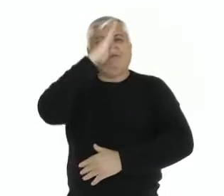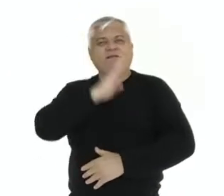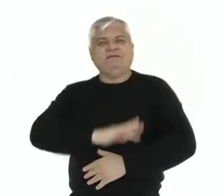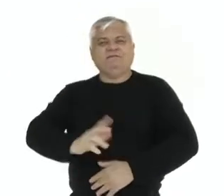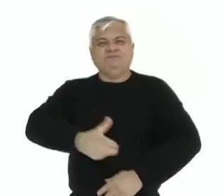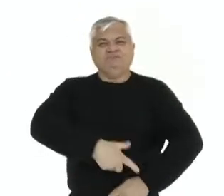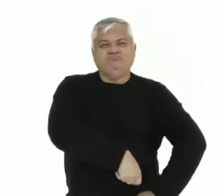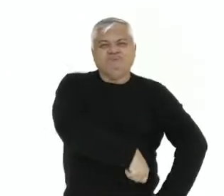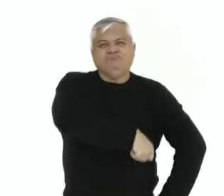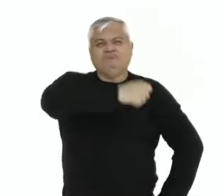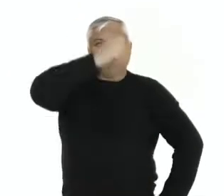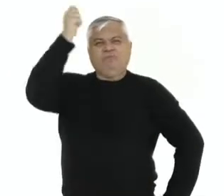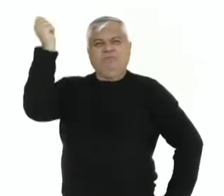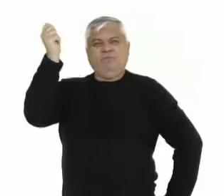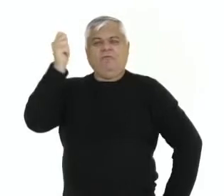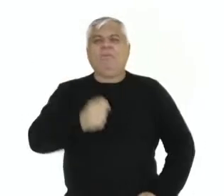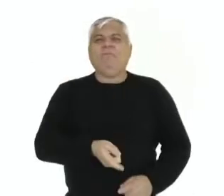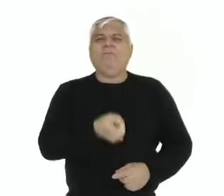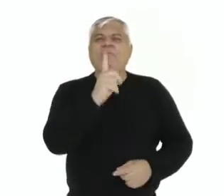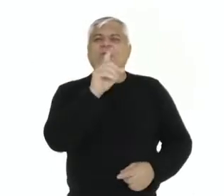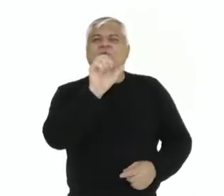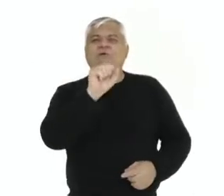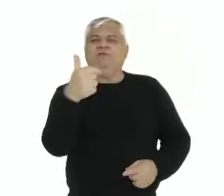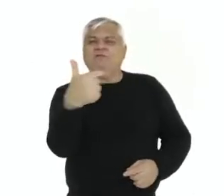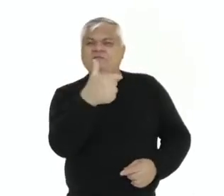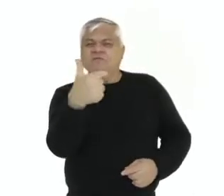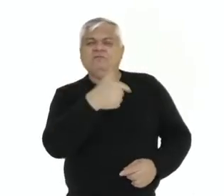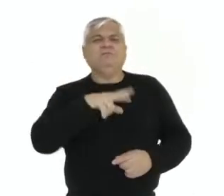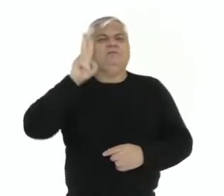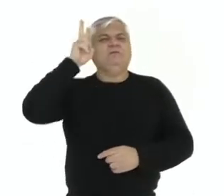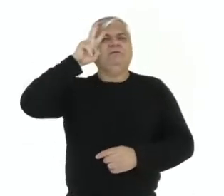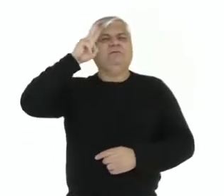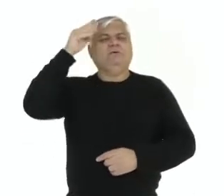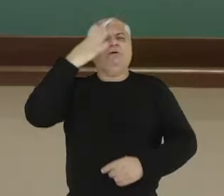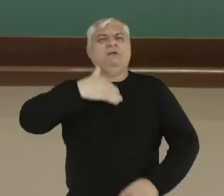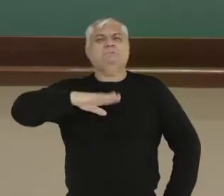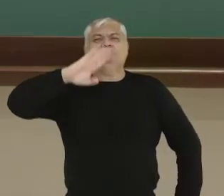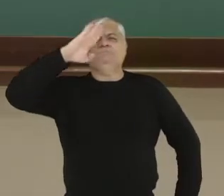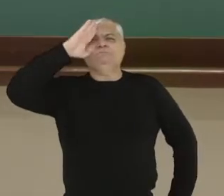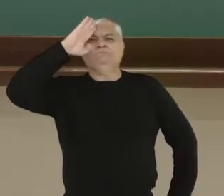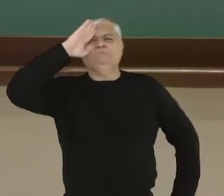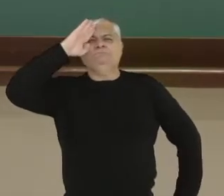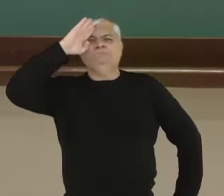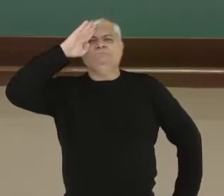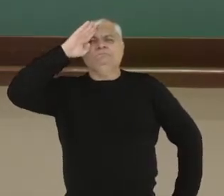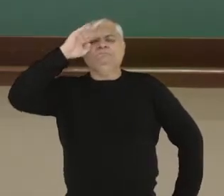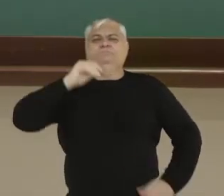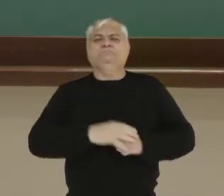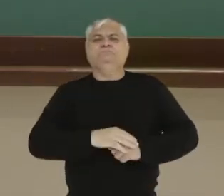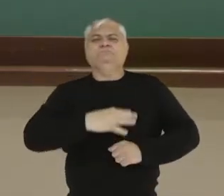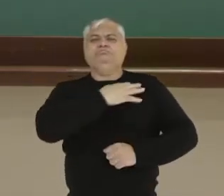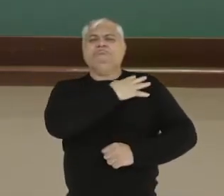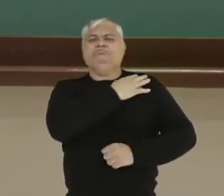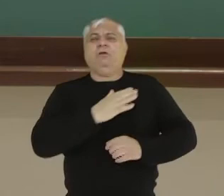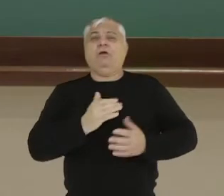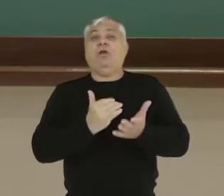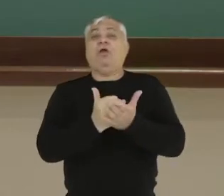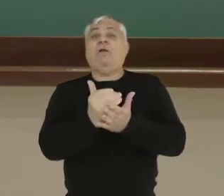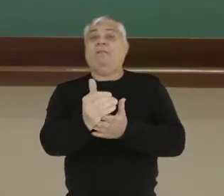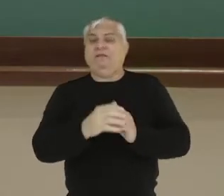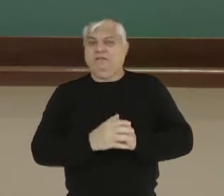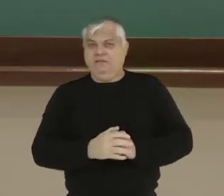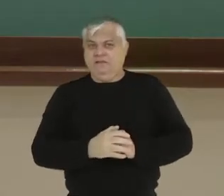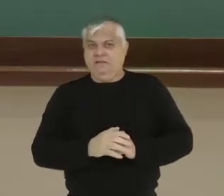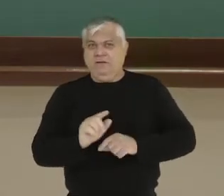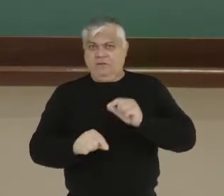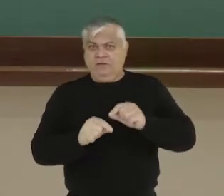em 1822, que a história do Exército Brasileiro começa oficialmente, né? Então é necessário ter